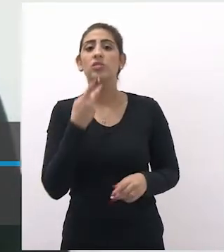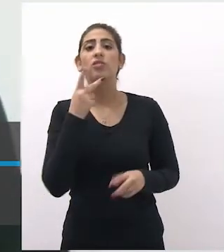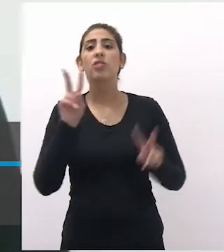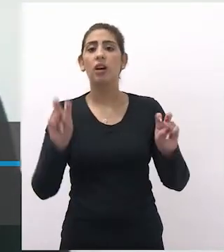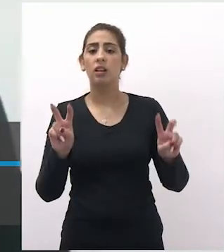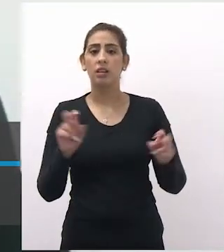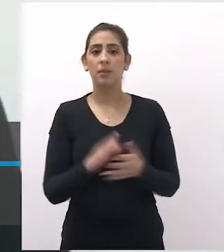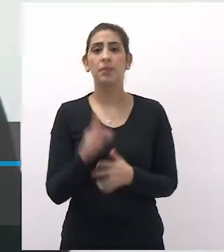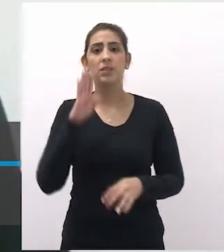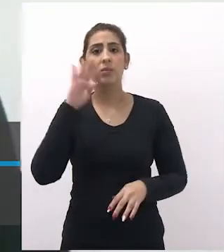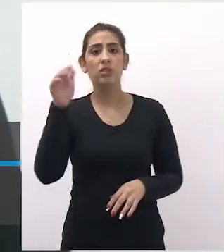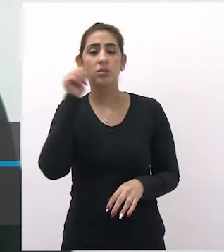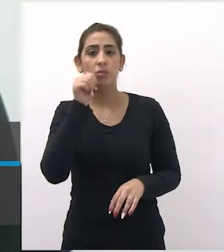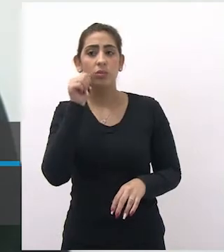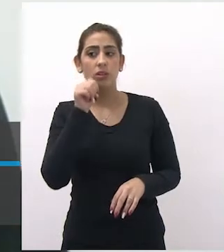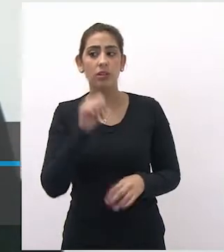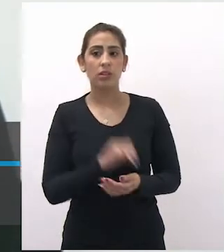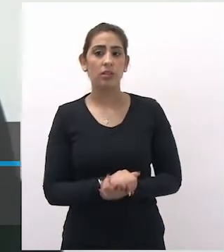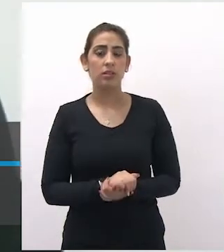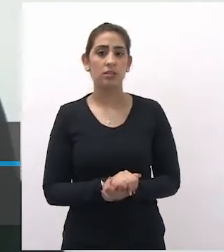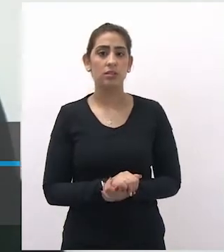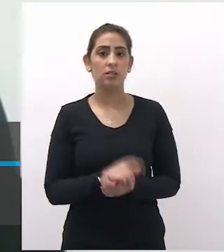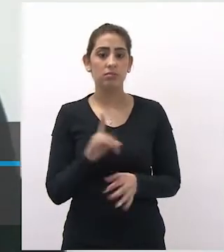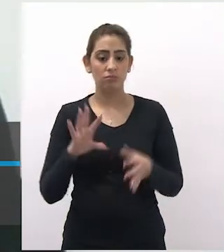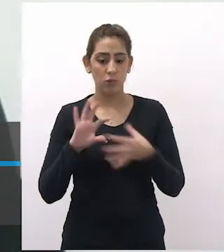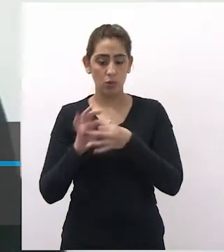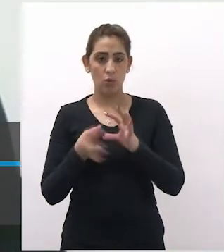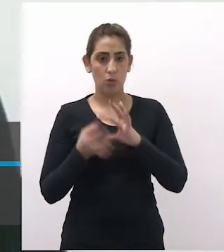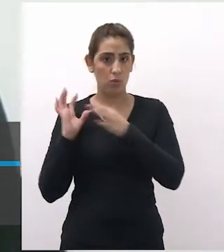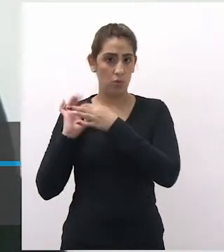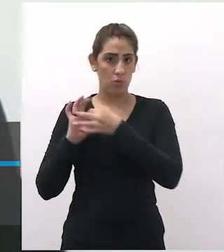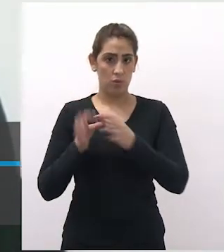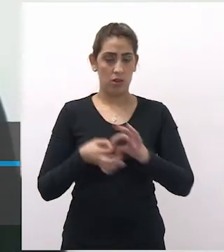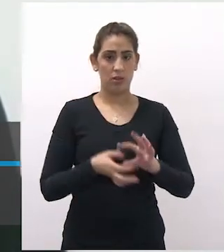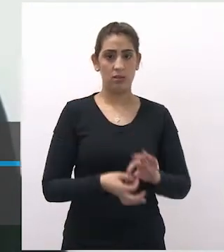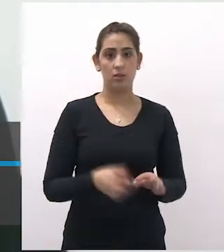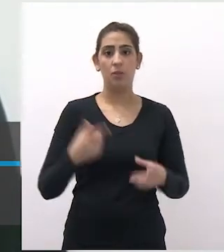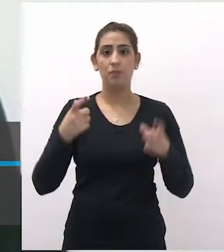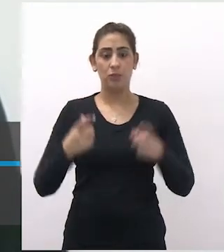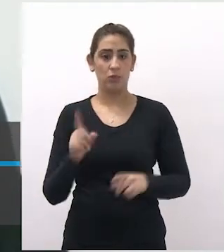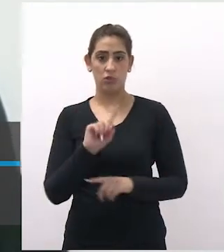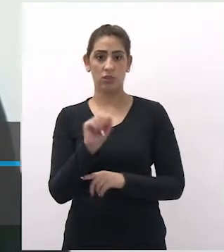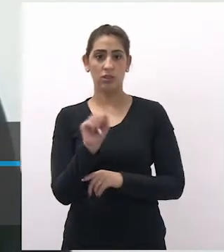principalmente mulheres que estão inseridas num contexto onde elas não são